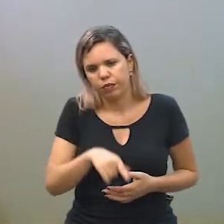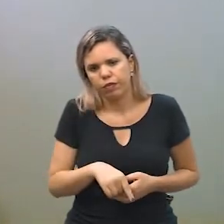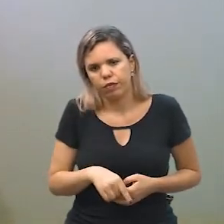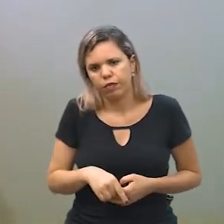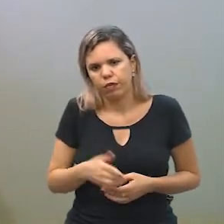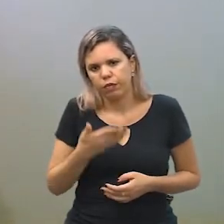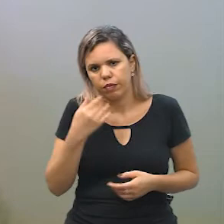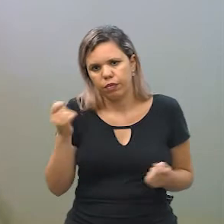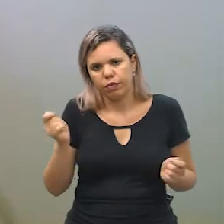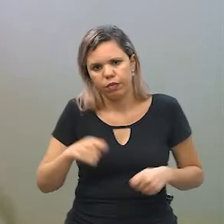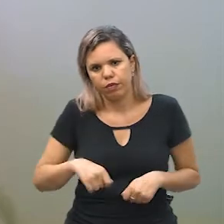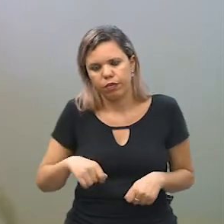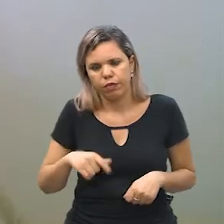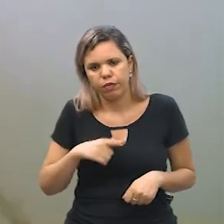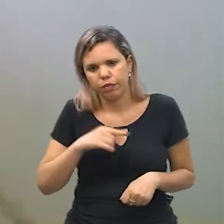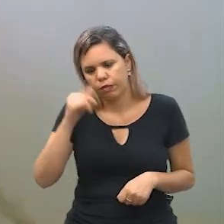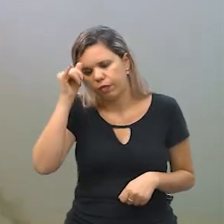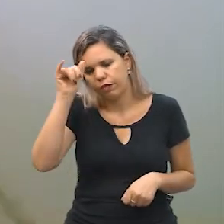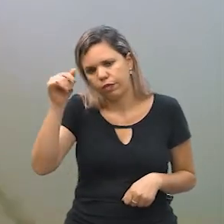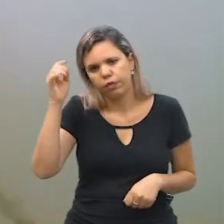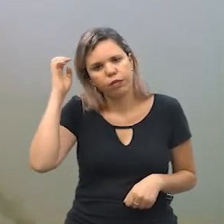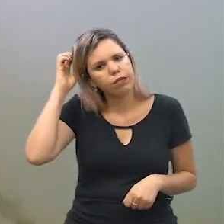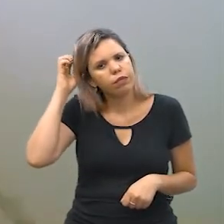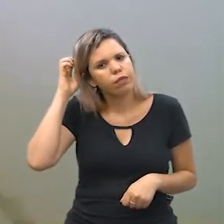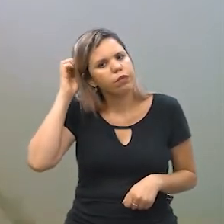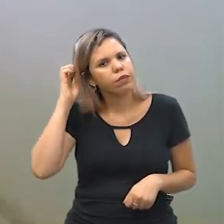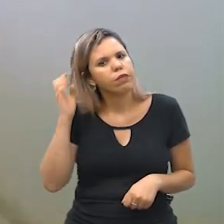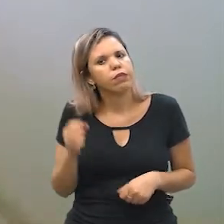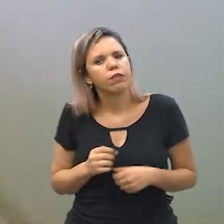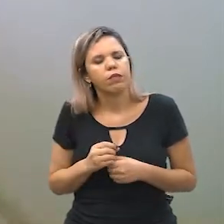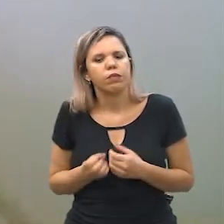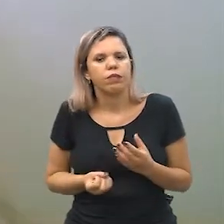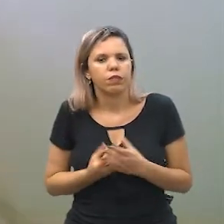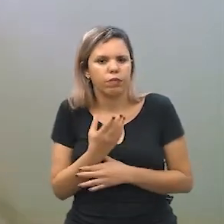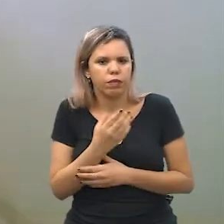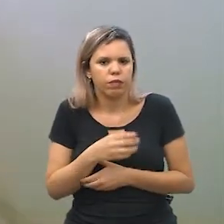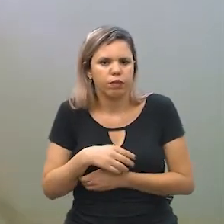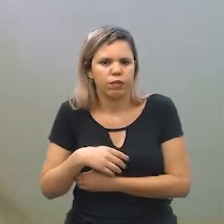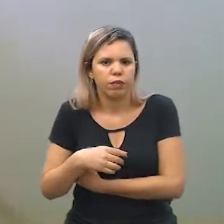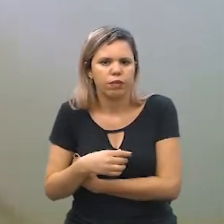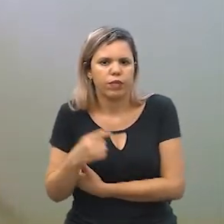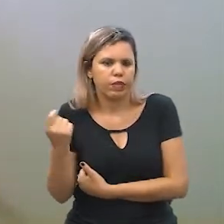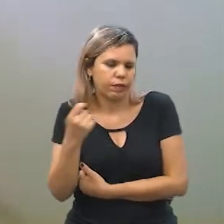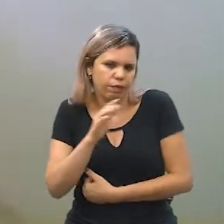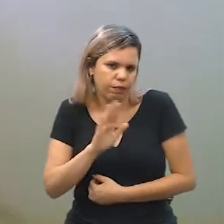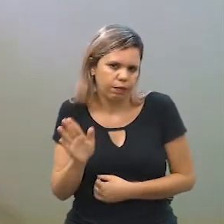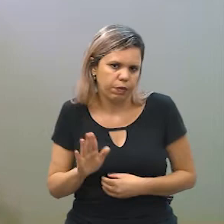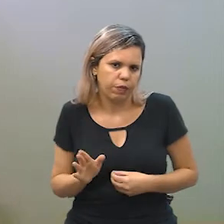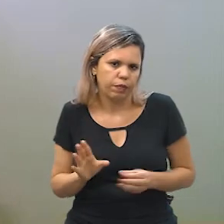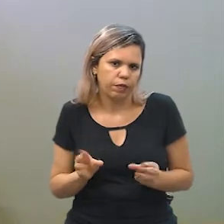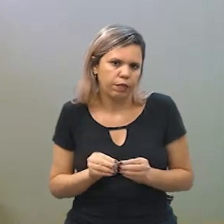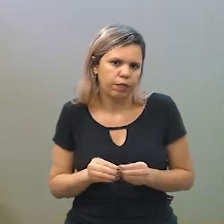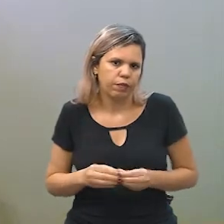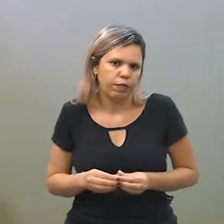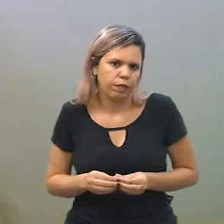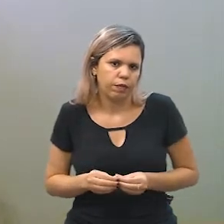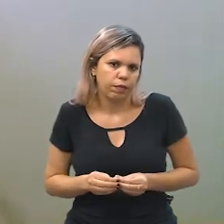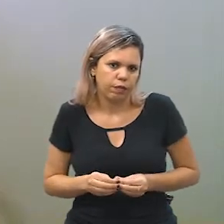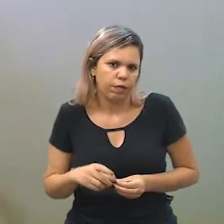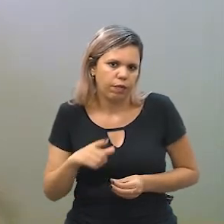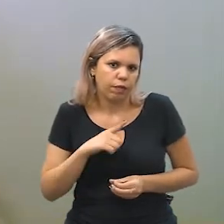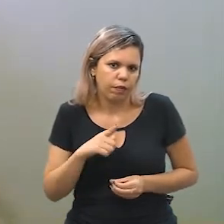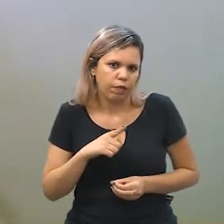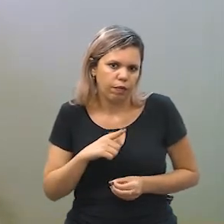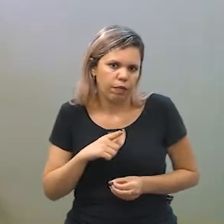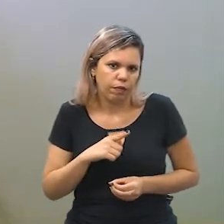nas melhores condições e evitar que essas sequelas sejam mais graves, mais definitivas. Então,